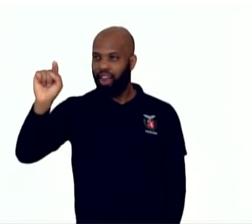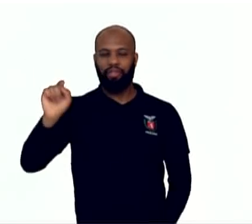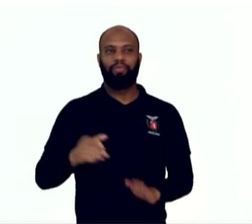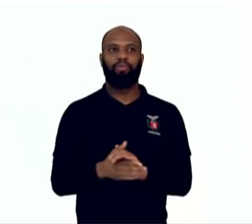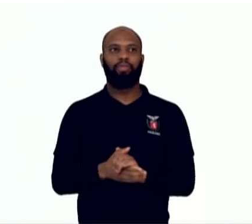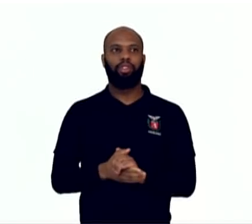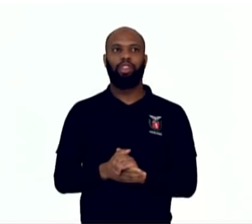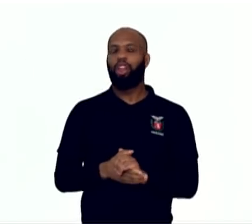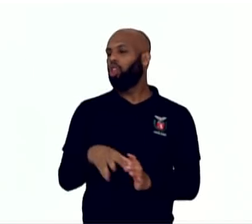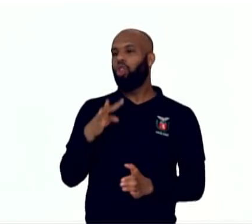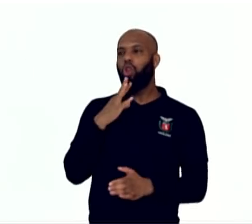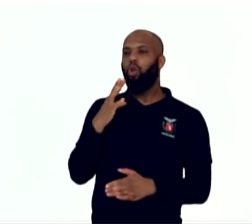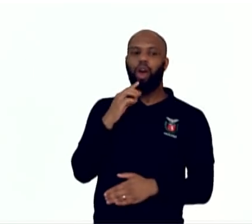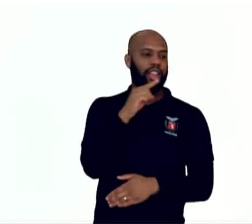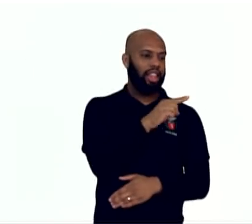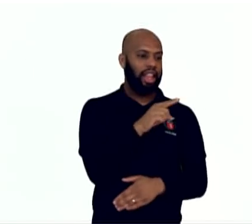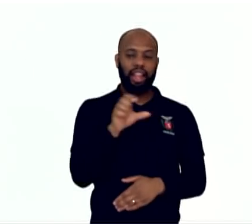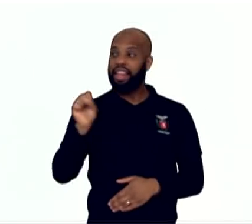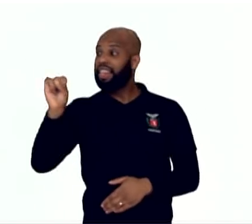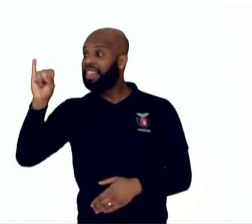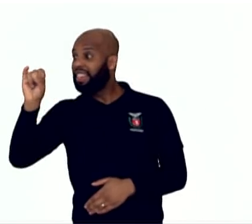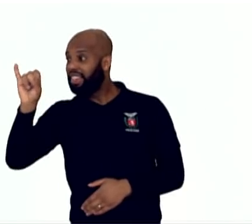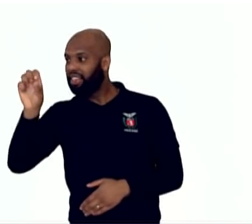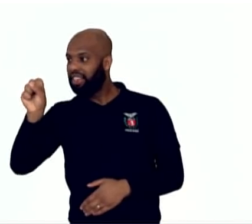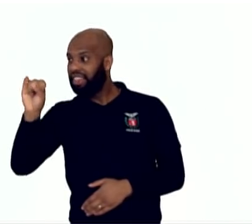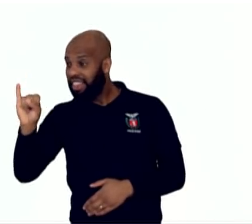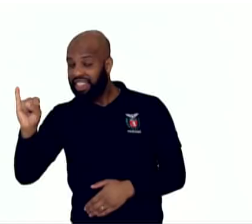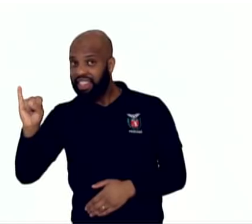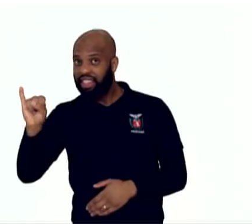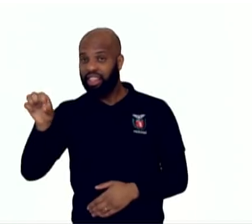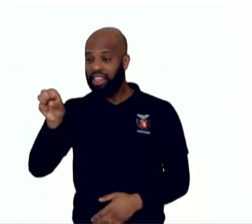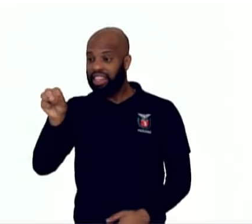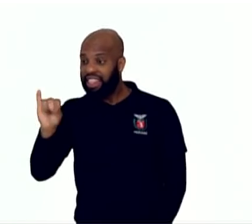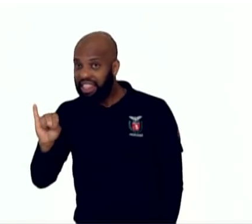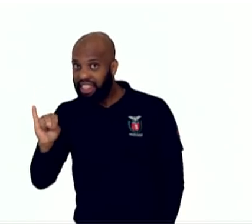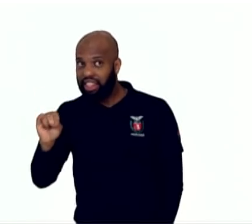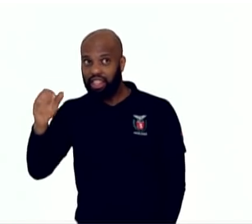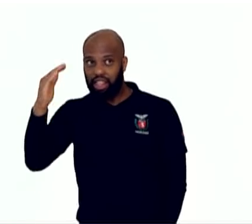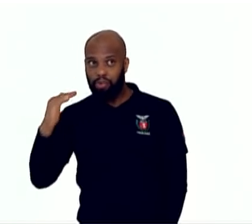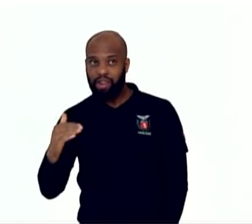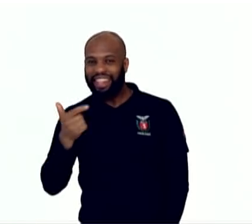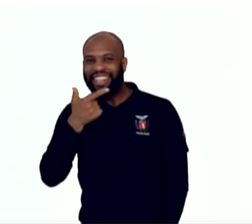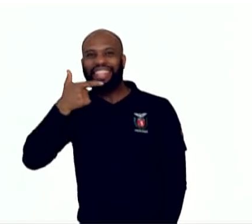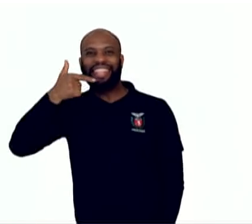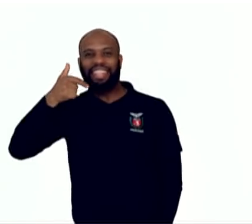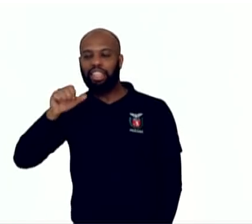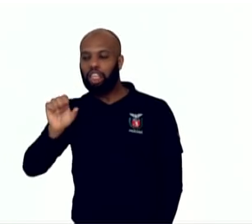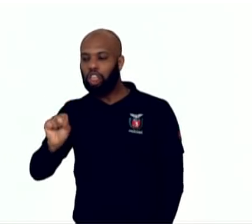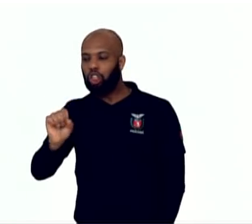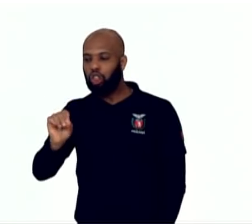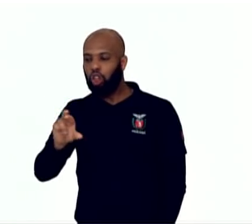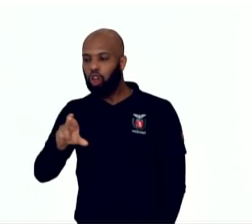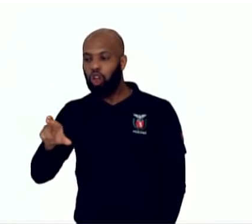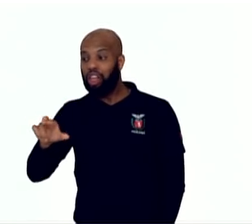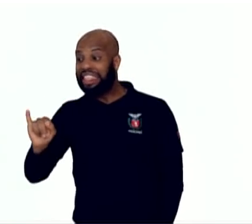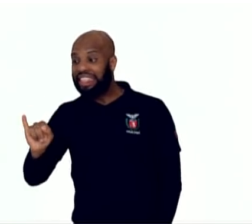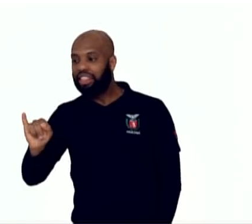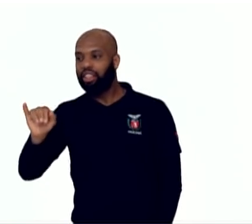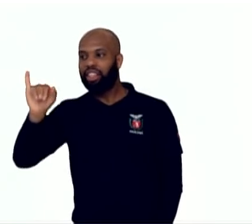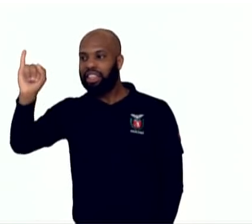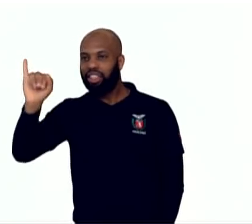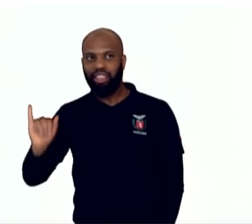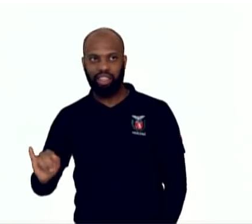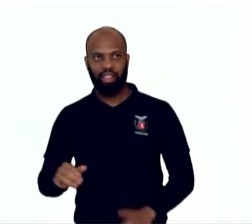Não conhece nem lá nem si, mas fecha os olhos e sorri. Si, sorri. Si, ri. Então, os pares de